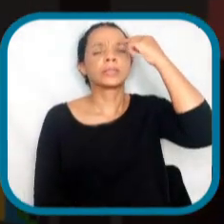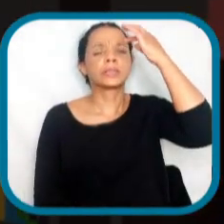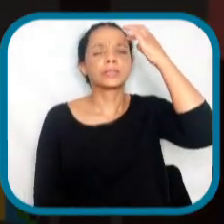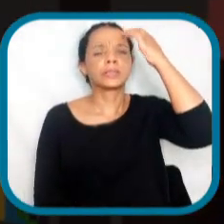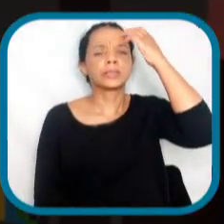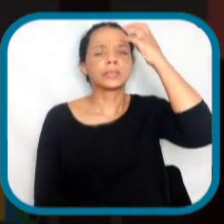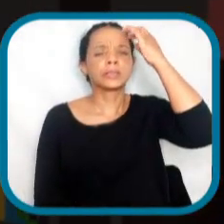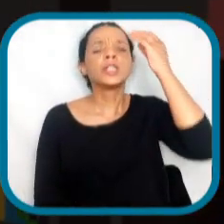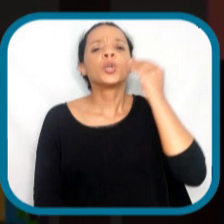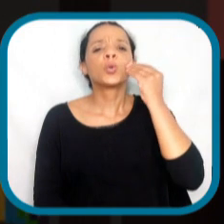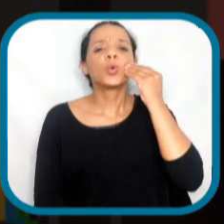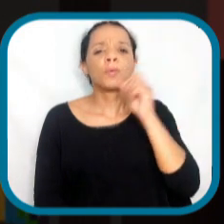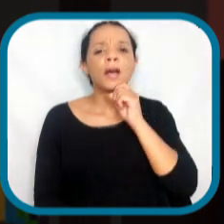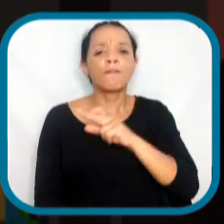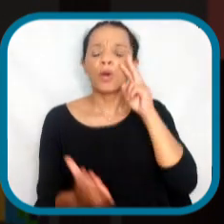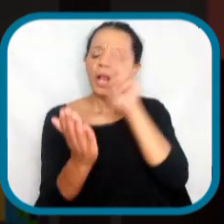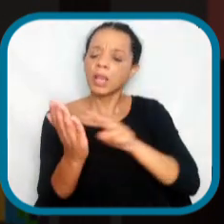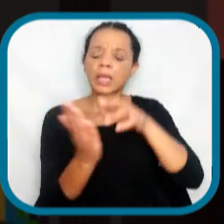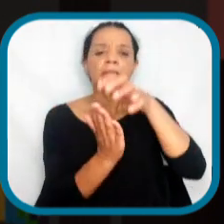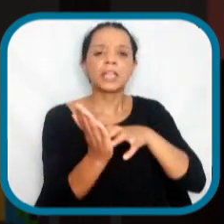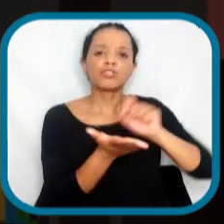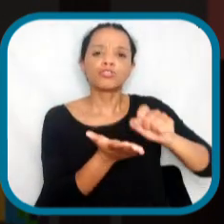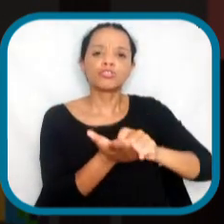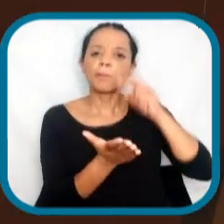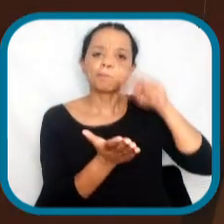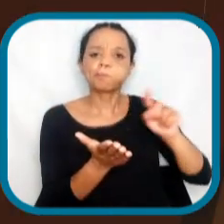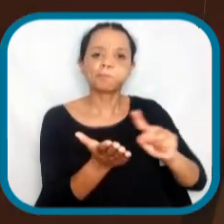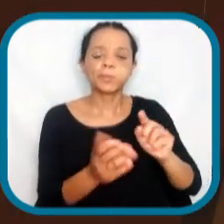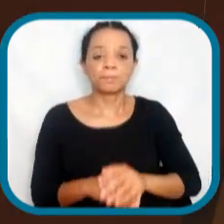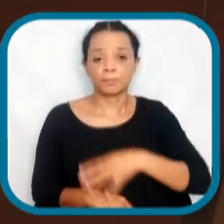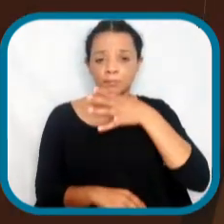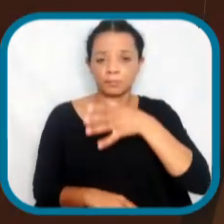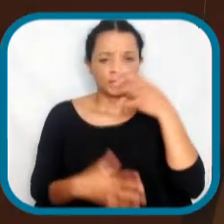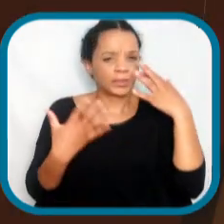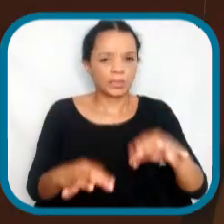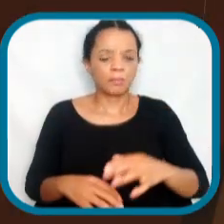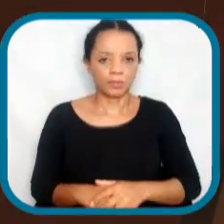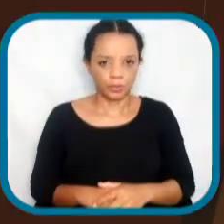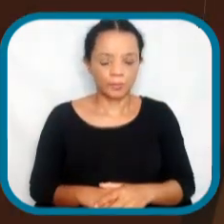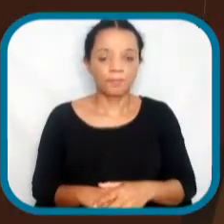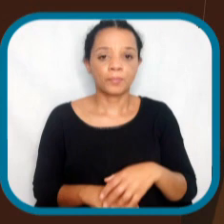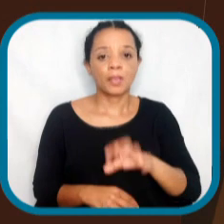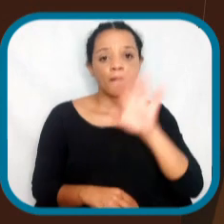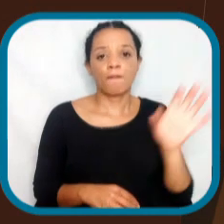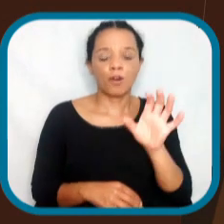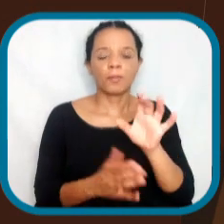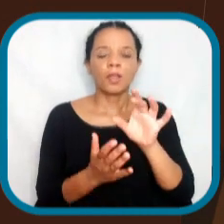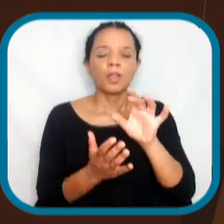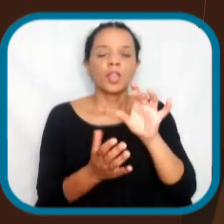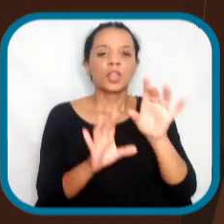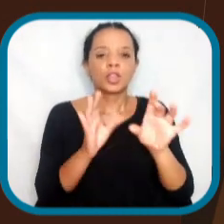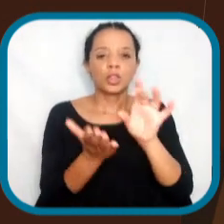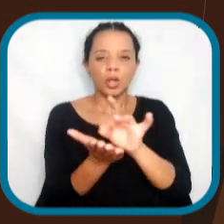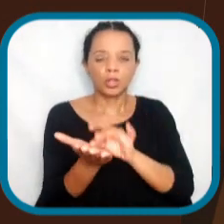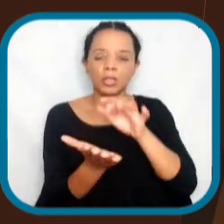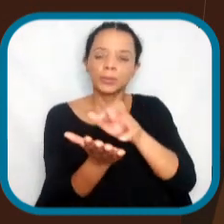cabeça. Como é que o avô lia livros sem olhar para o texto escrito? A explicação é simples. Existe um sistema tátil